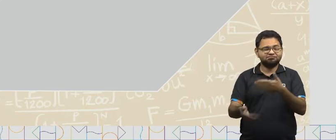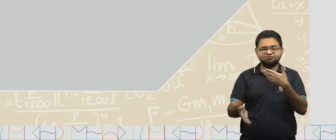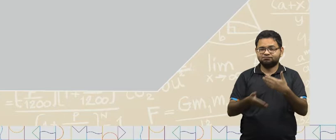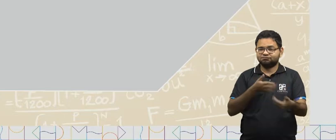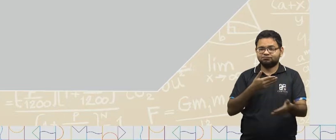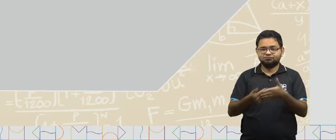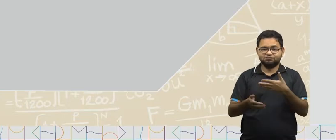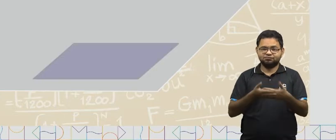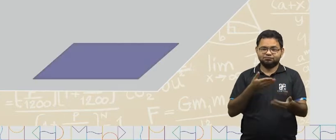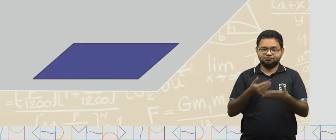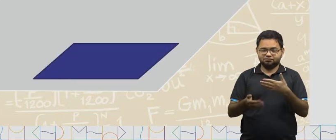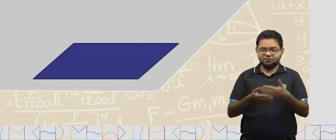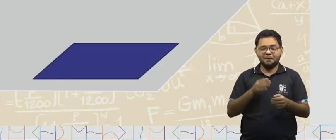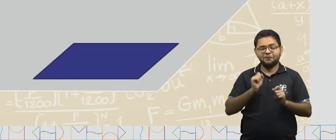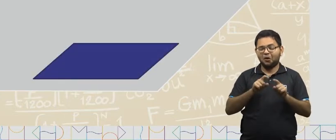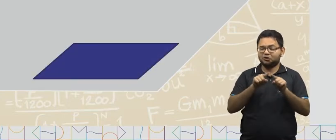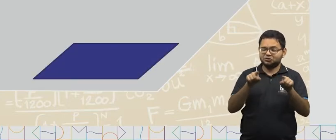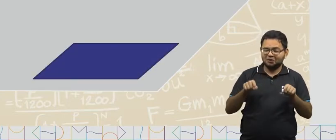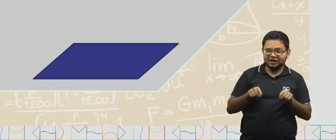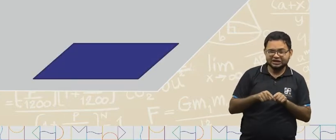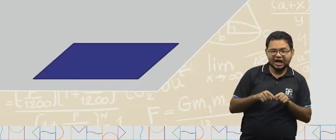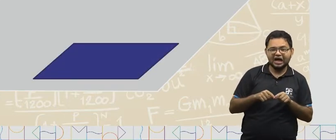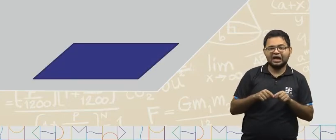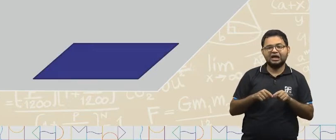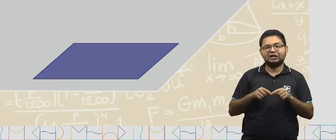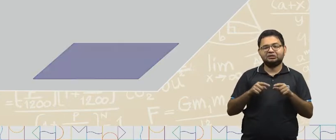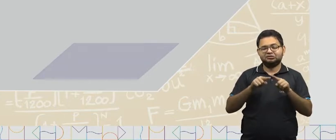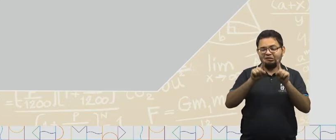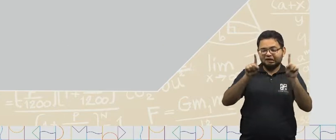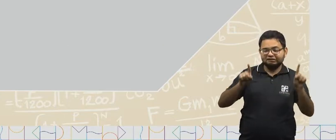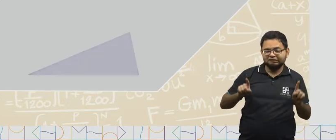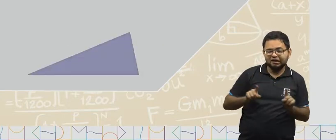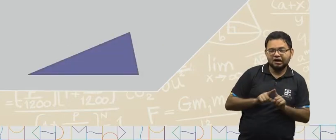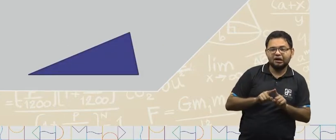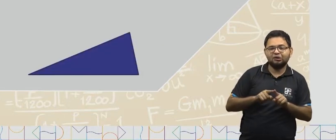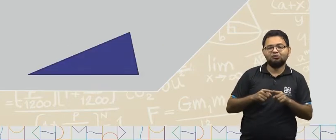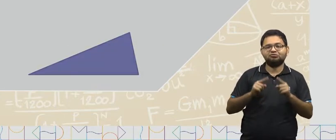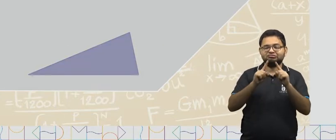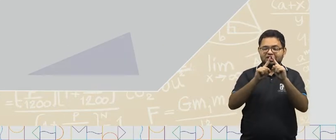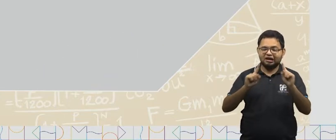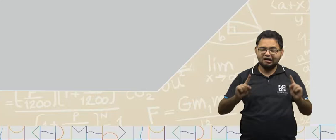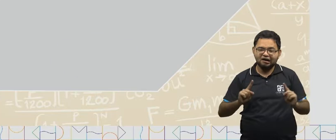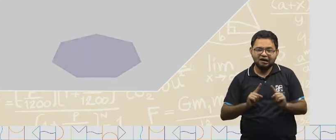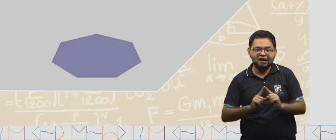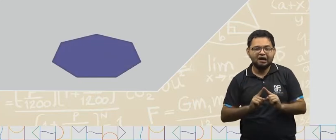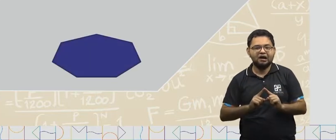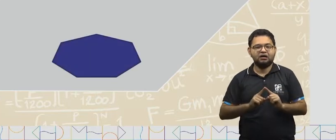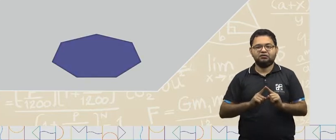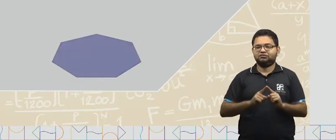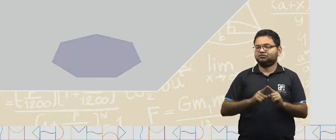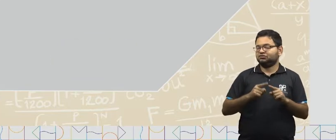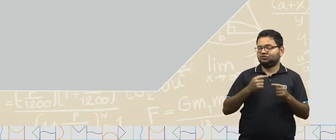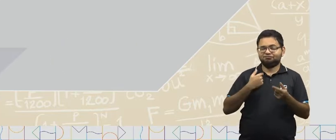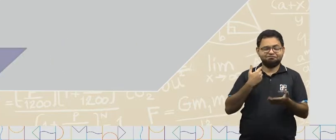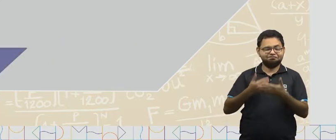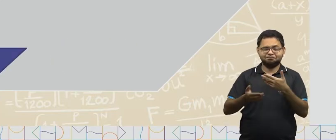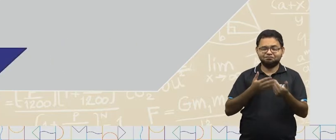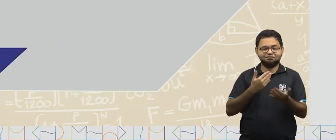como já vimos aqui. O quadrado, o retângulo, o triângulo, o